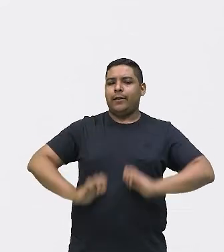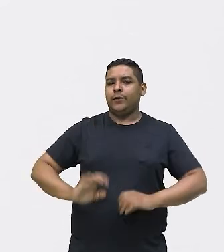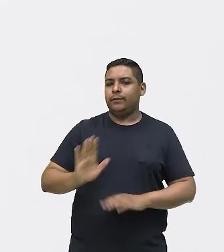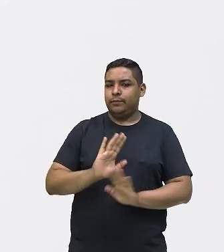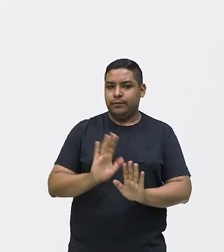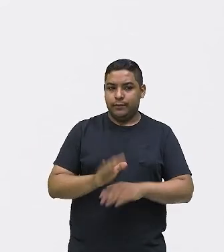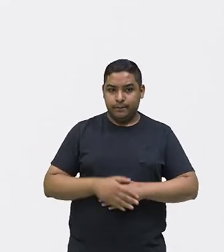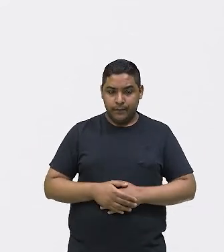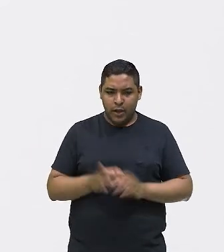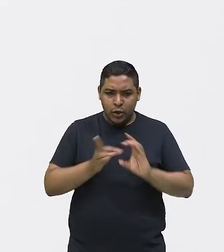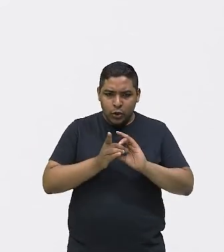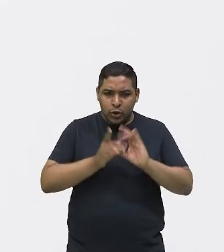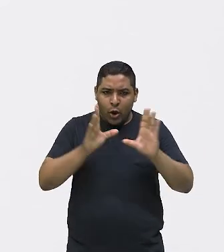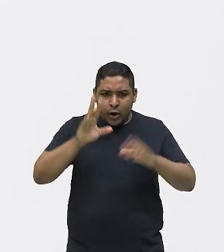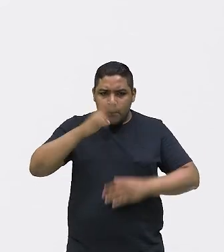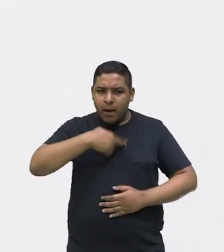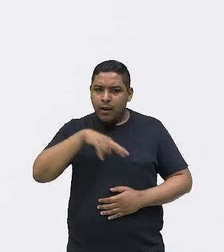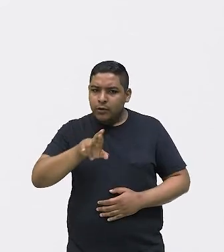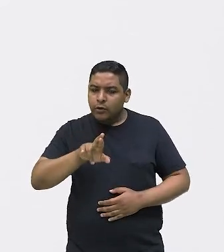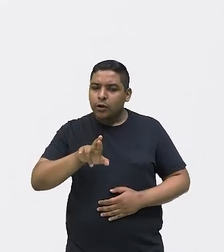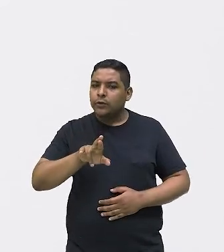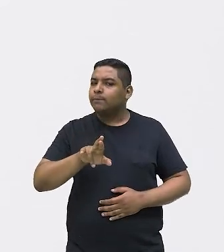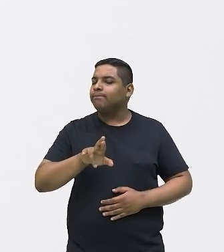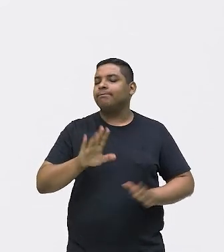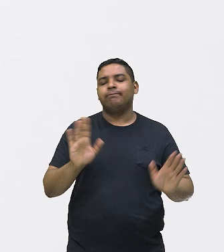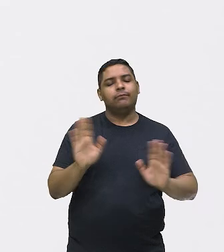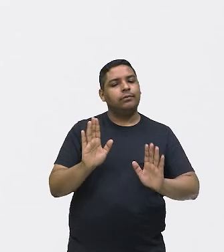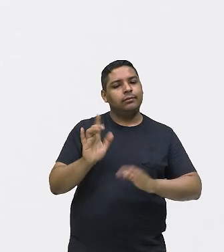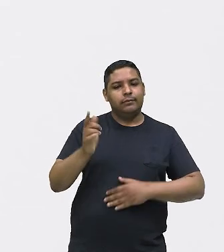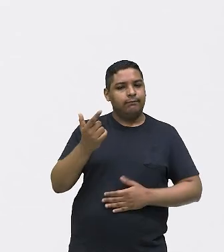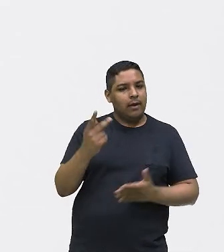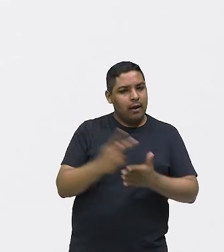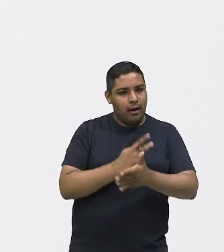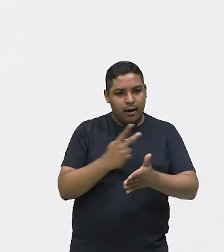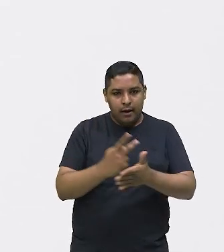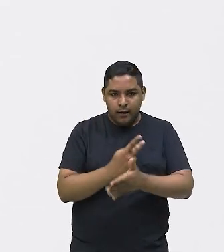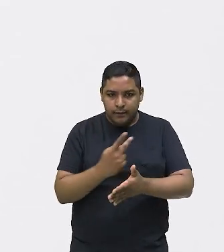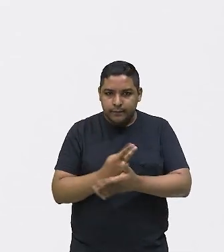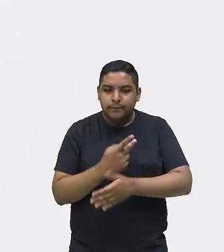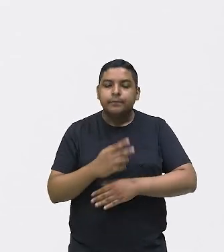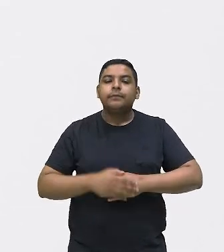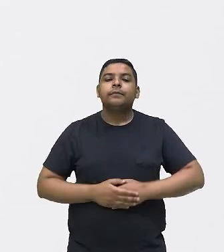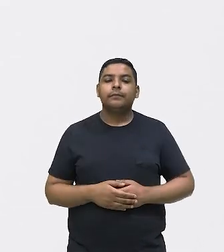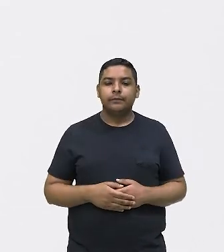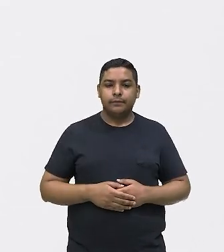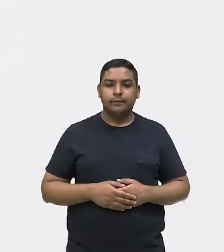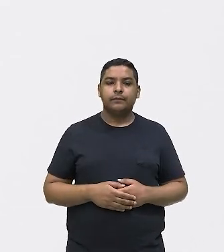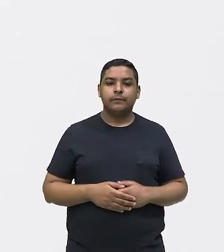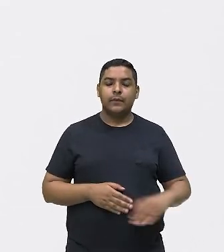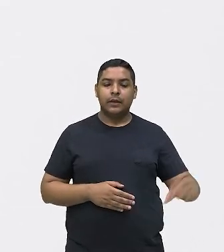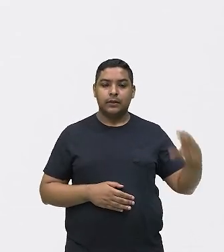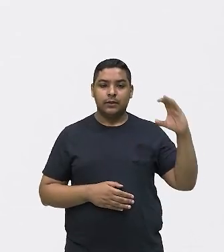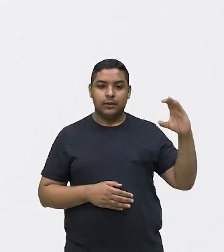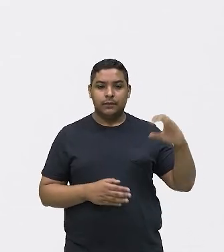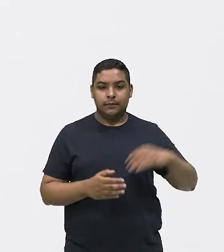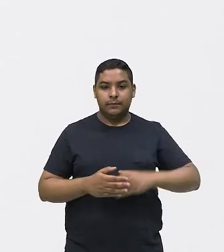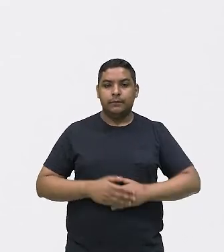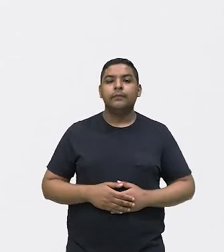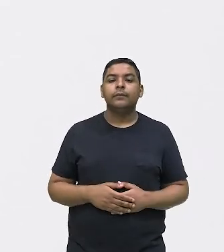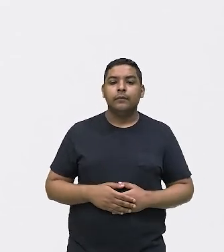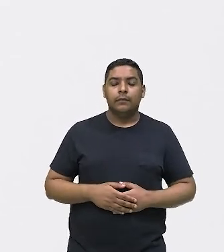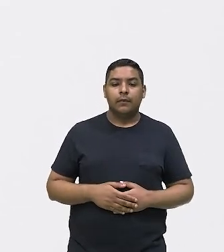os dogmas religiosos? Também não. Não são os dogmas religiosos. Vamos à letra C.